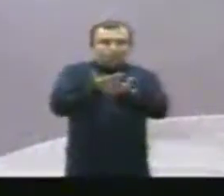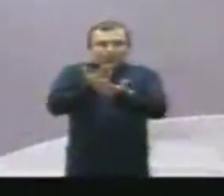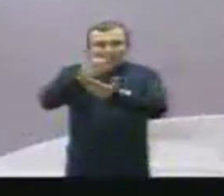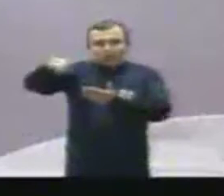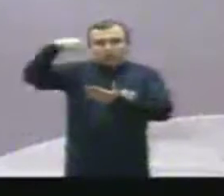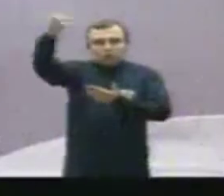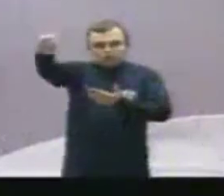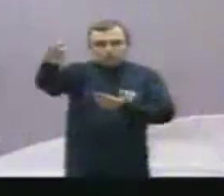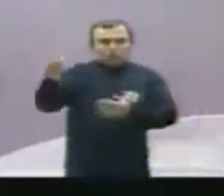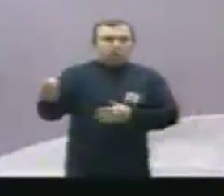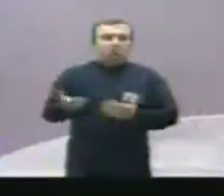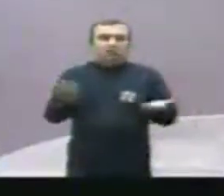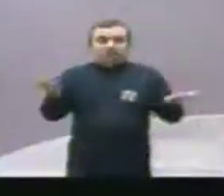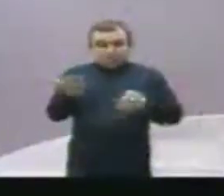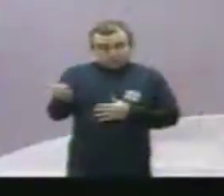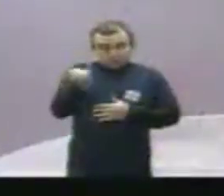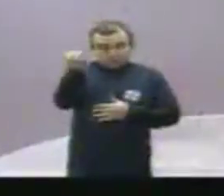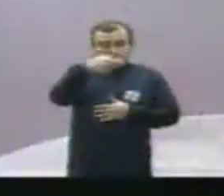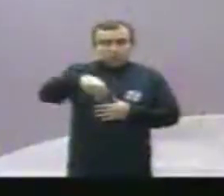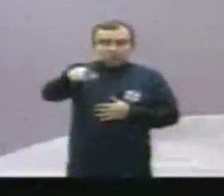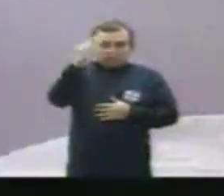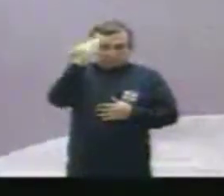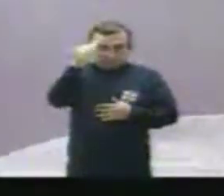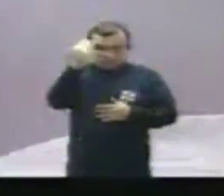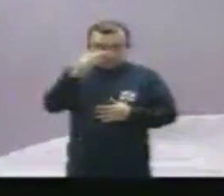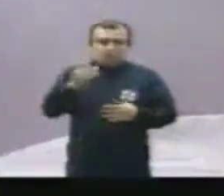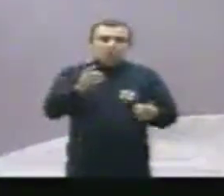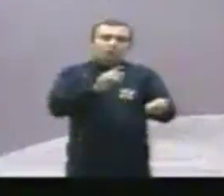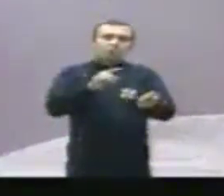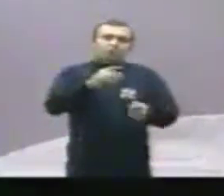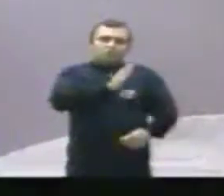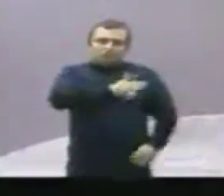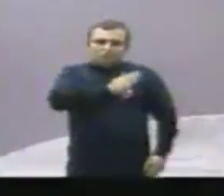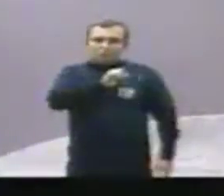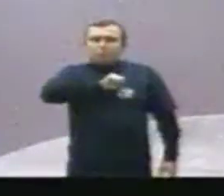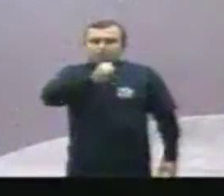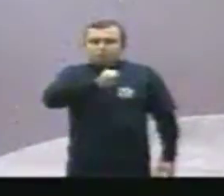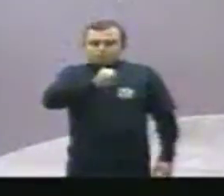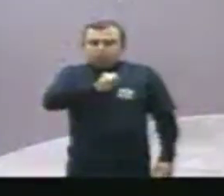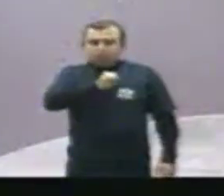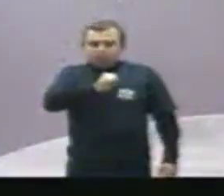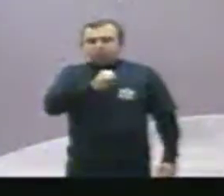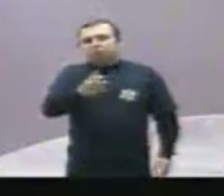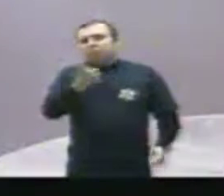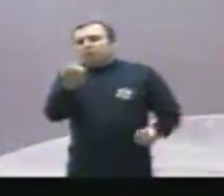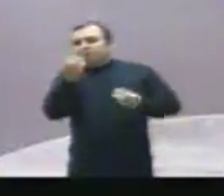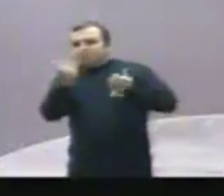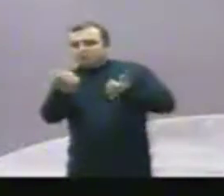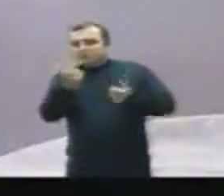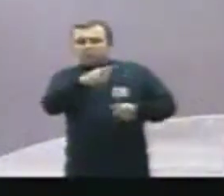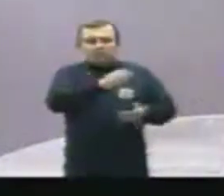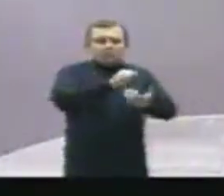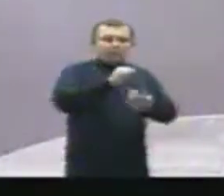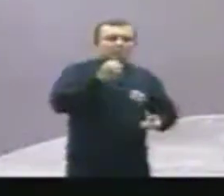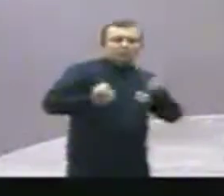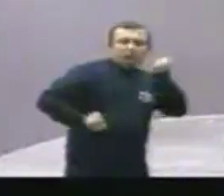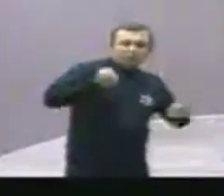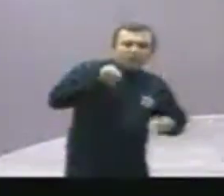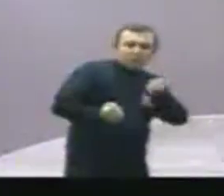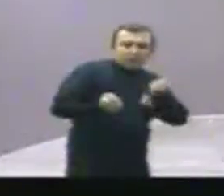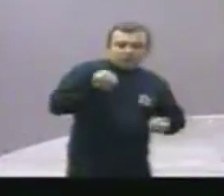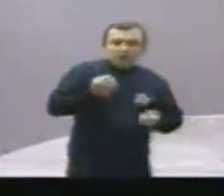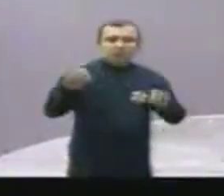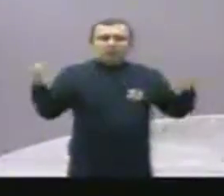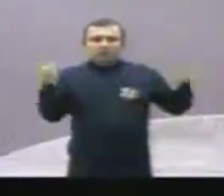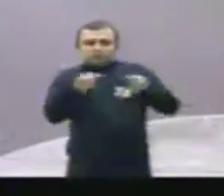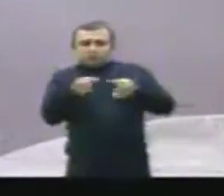aula, mas é importante que você já entenda, então, que a frequência cardíaca é importante para você saber se a atividade física que você está fazendo